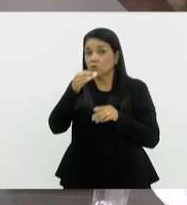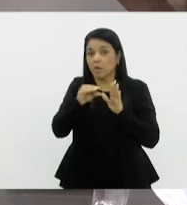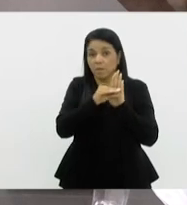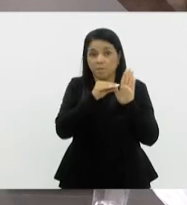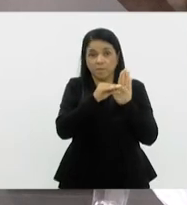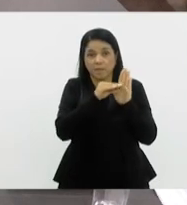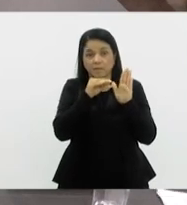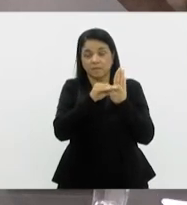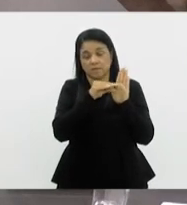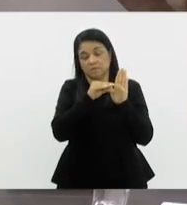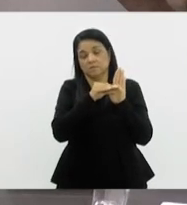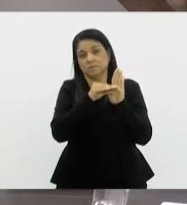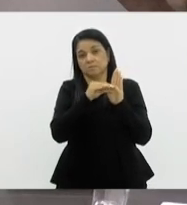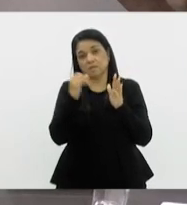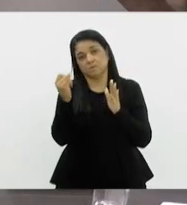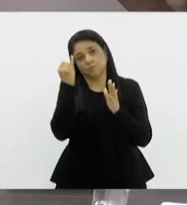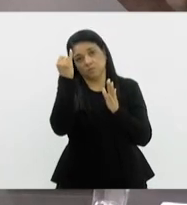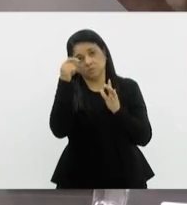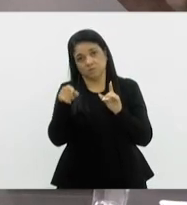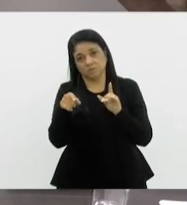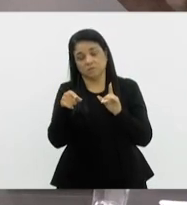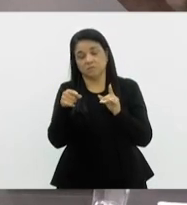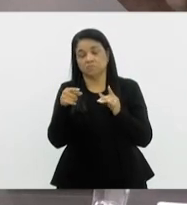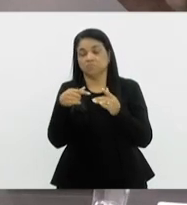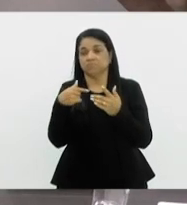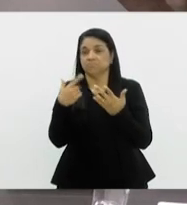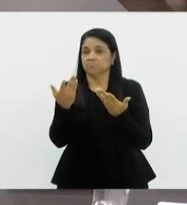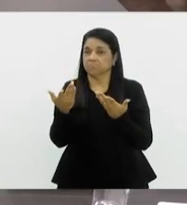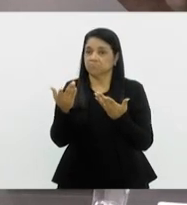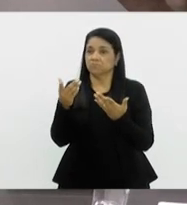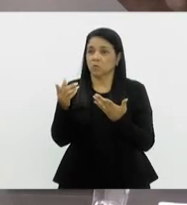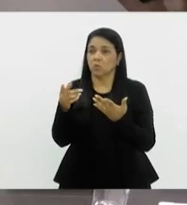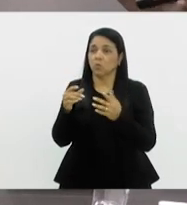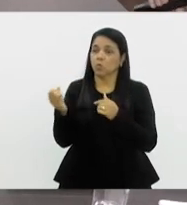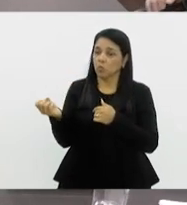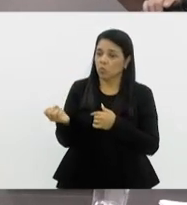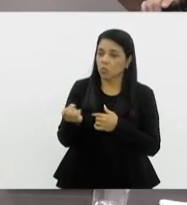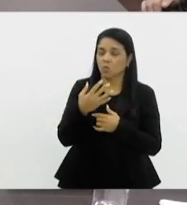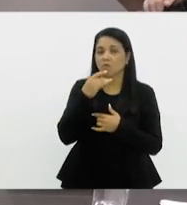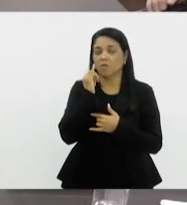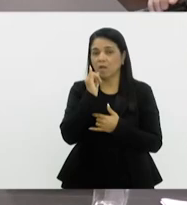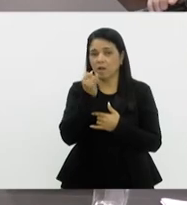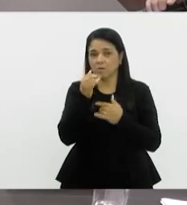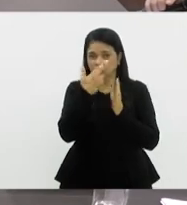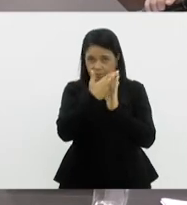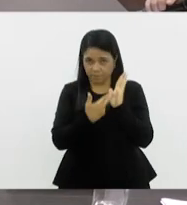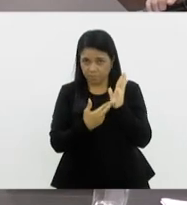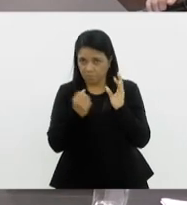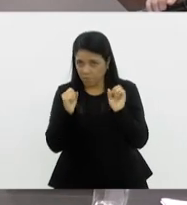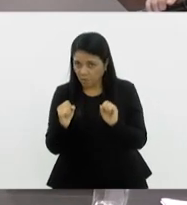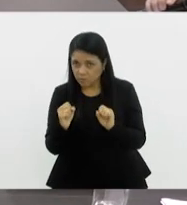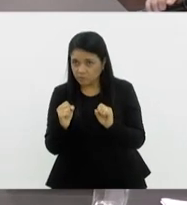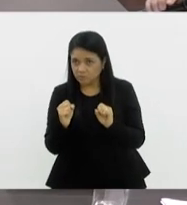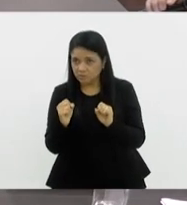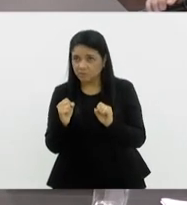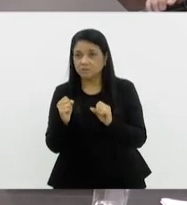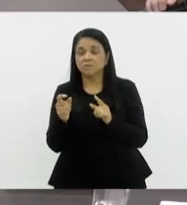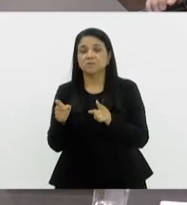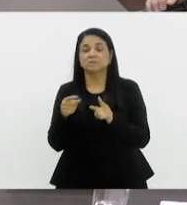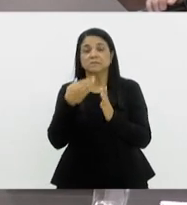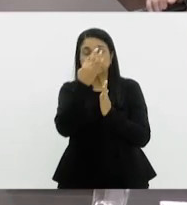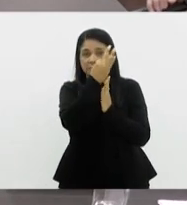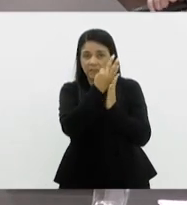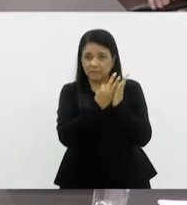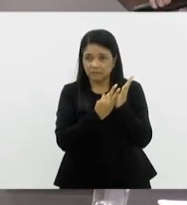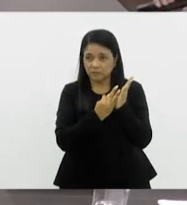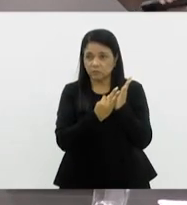maior impacto, se Vossa Excelência não se opuser e puder ser o novo relator designado, confio aí no texto de Vossa Excelência